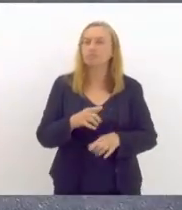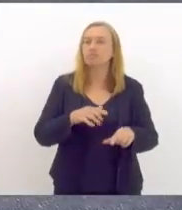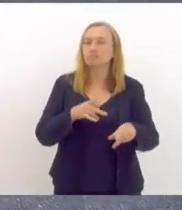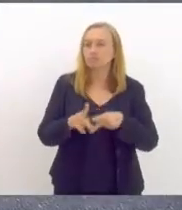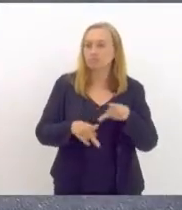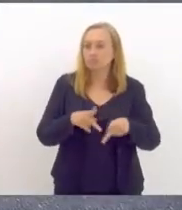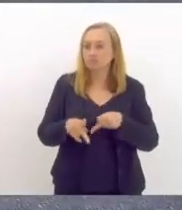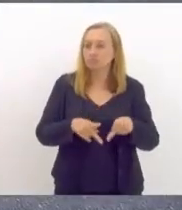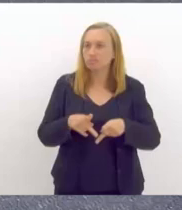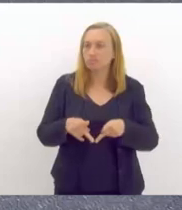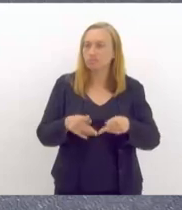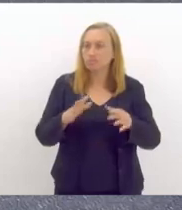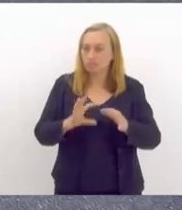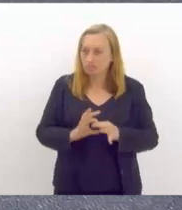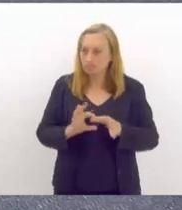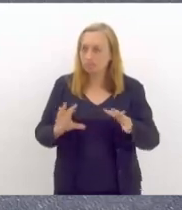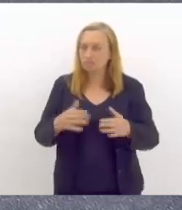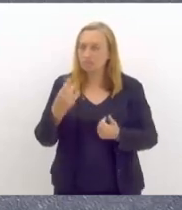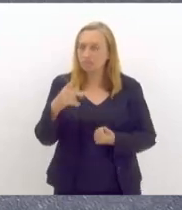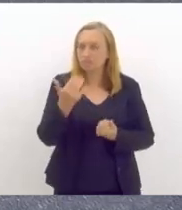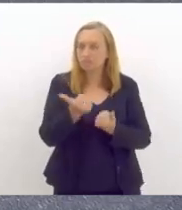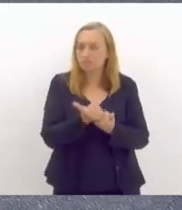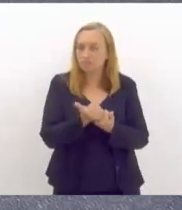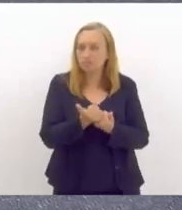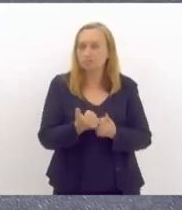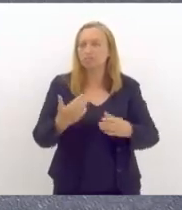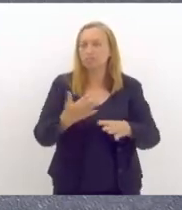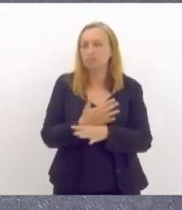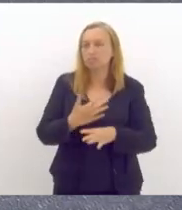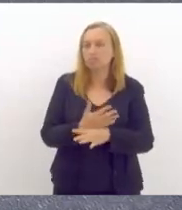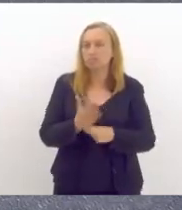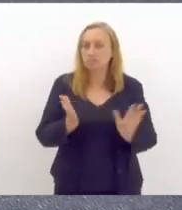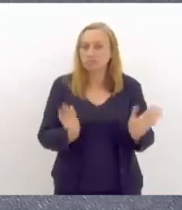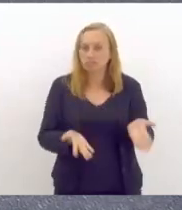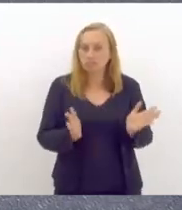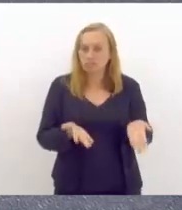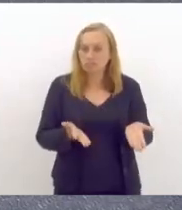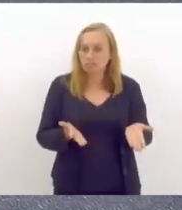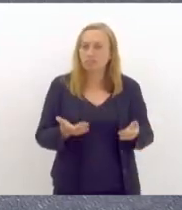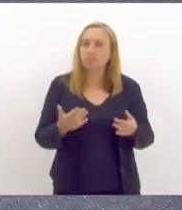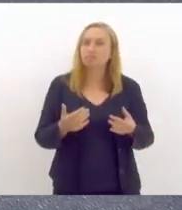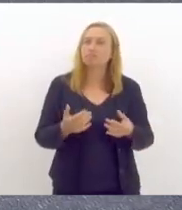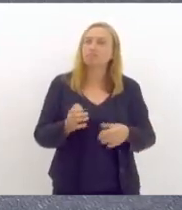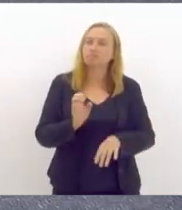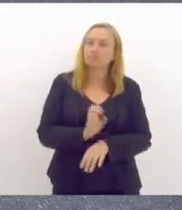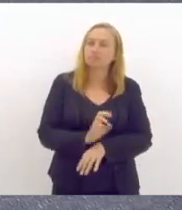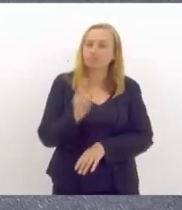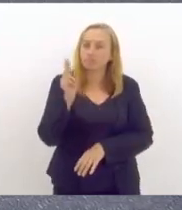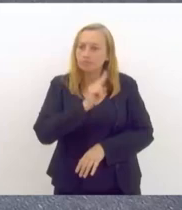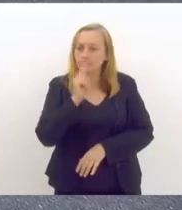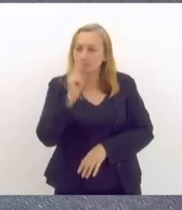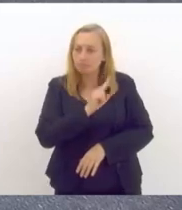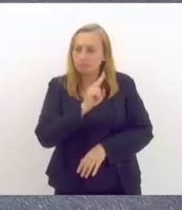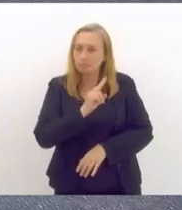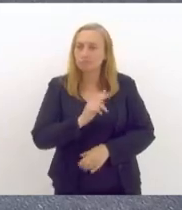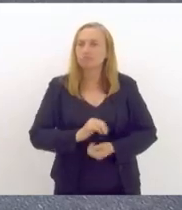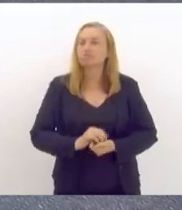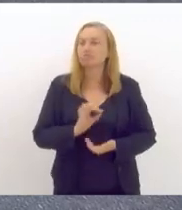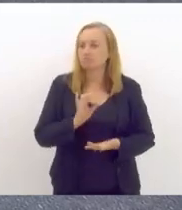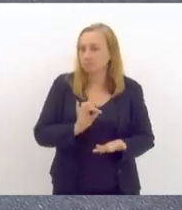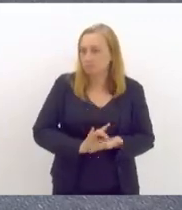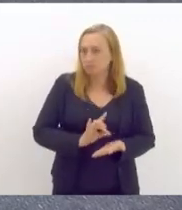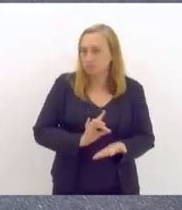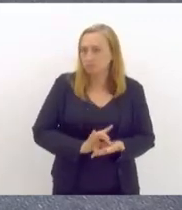fica aberto o seu apoio a cidade hoje passa por um estado de emergência na prática de verdade